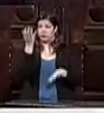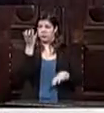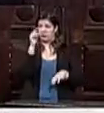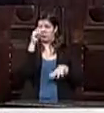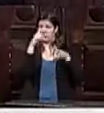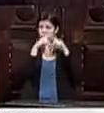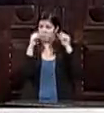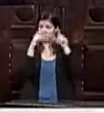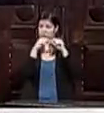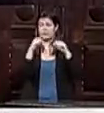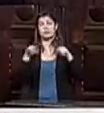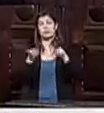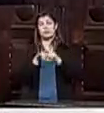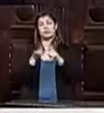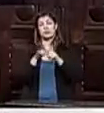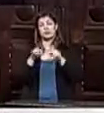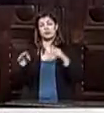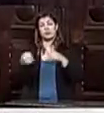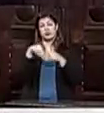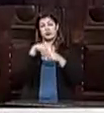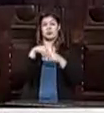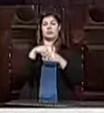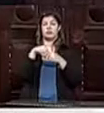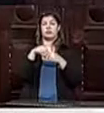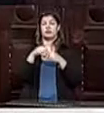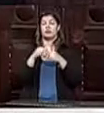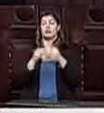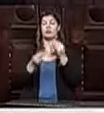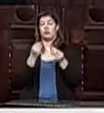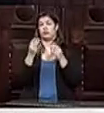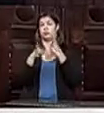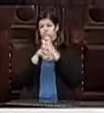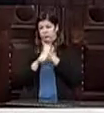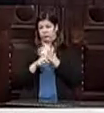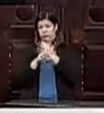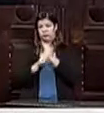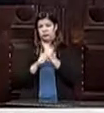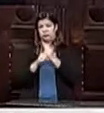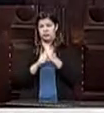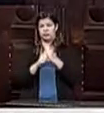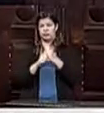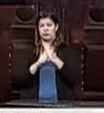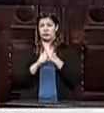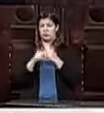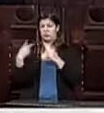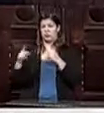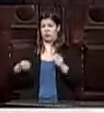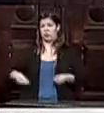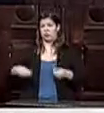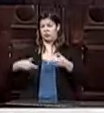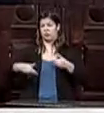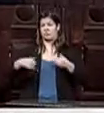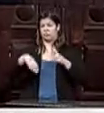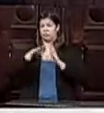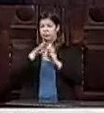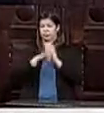Nacional, que fixou como se calcula o teto dos gastos para os